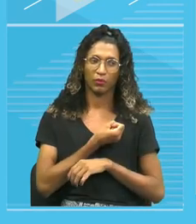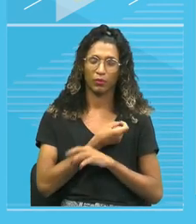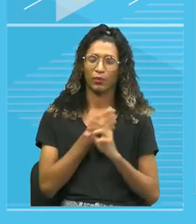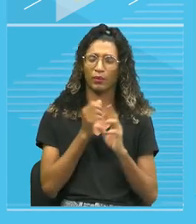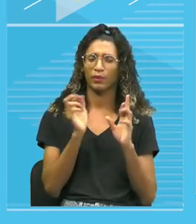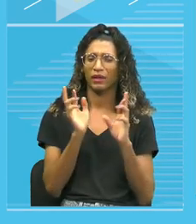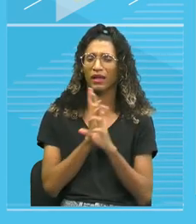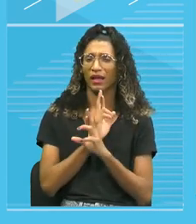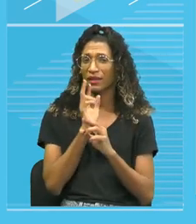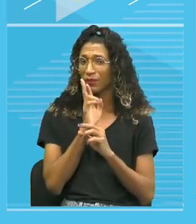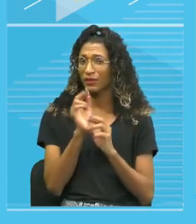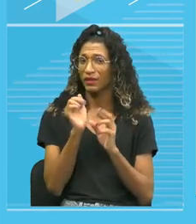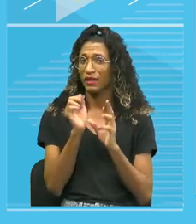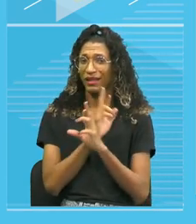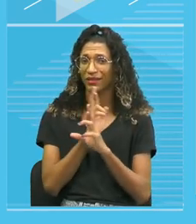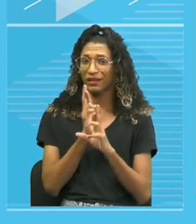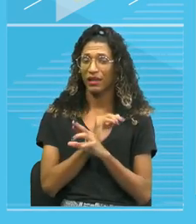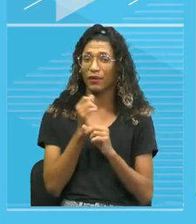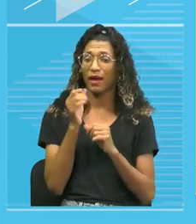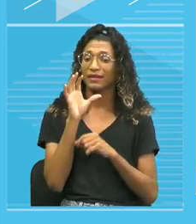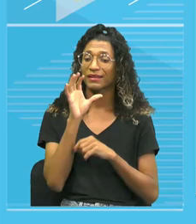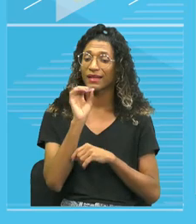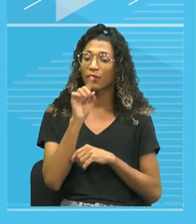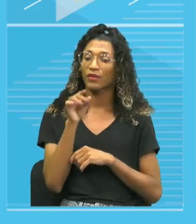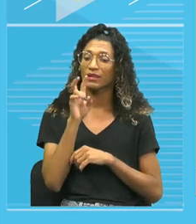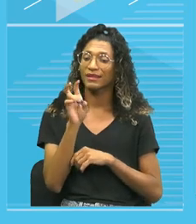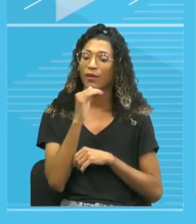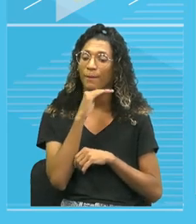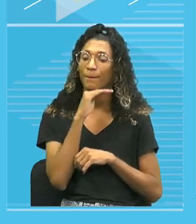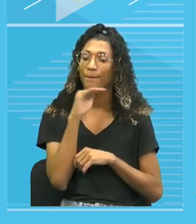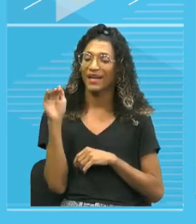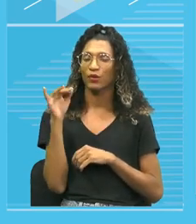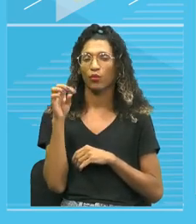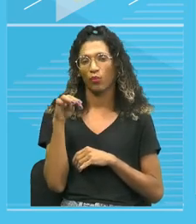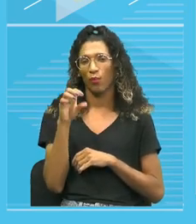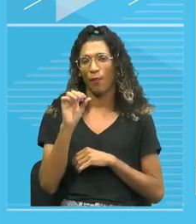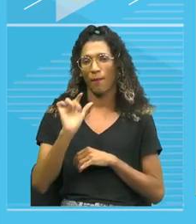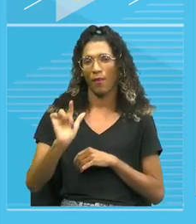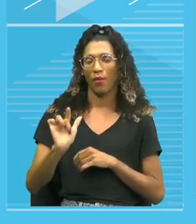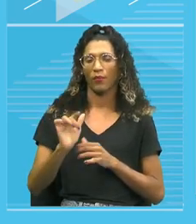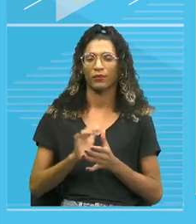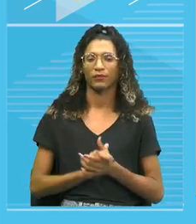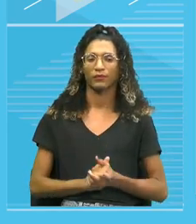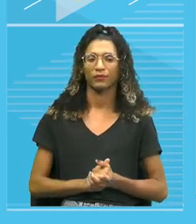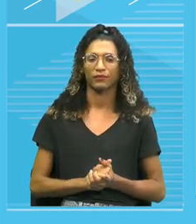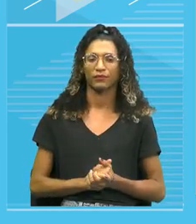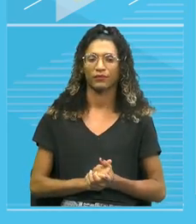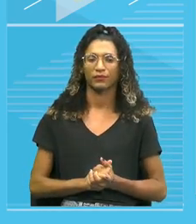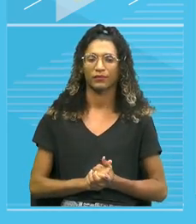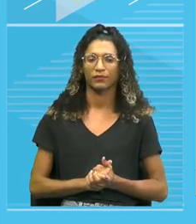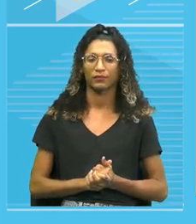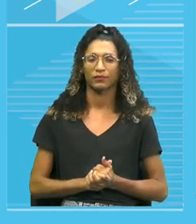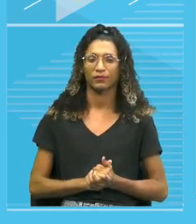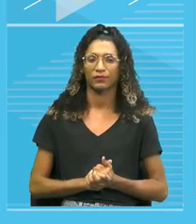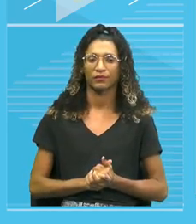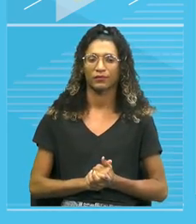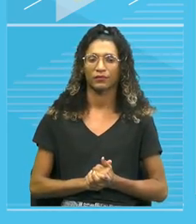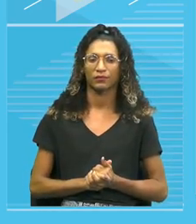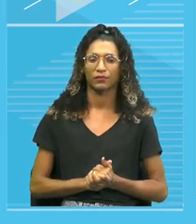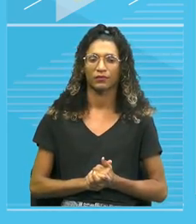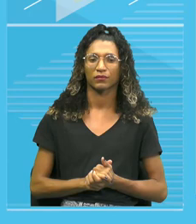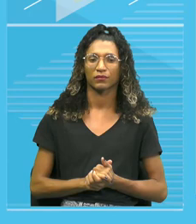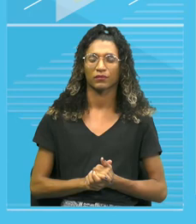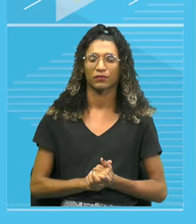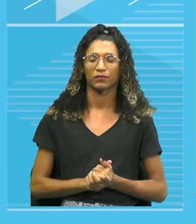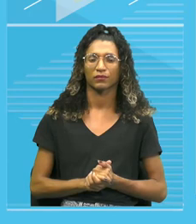quando nós fazemos o cálculo nós encontramos Graziele Boa tarde o valor referente a um mol